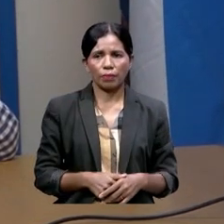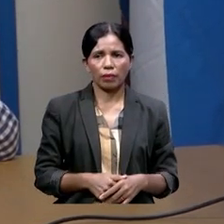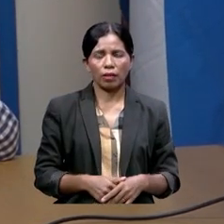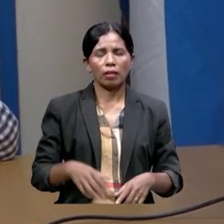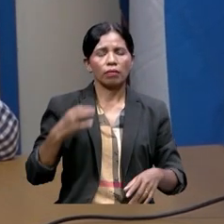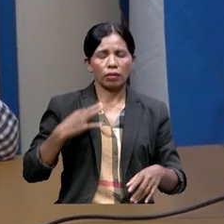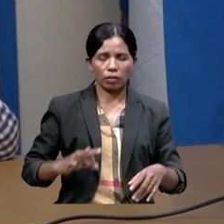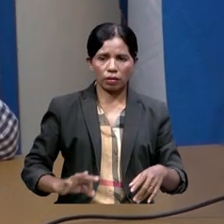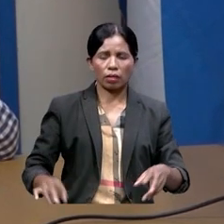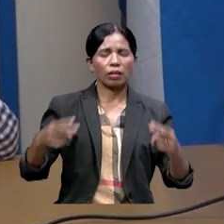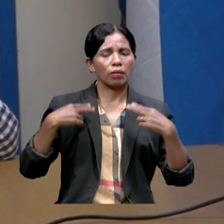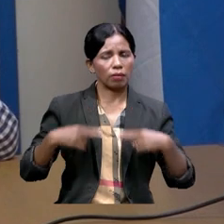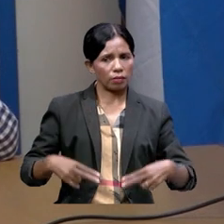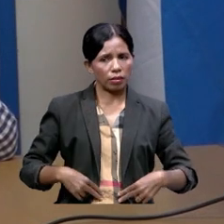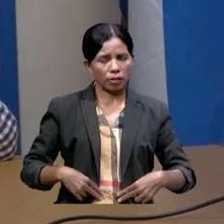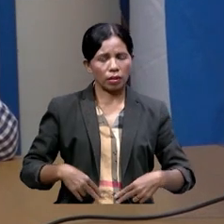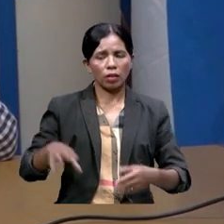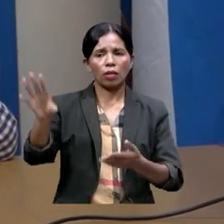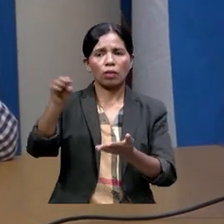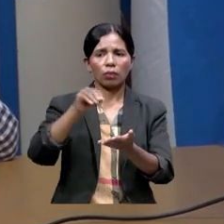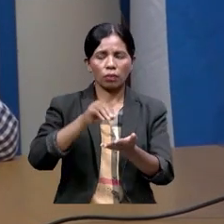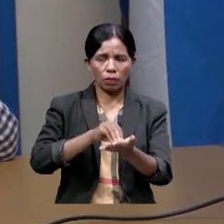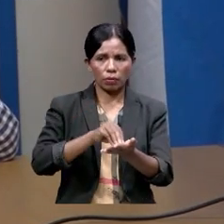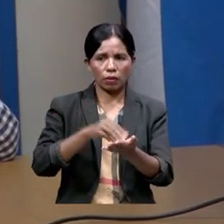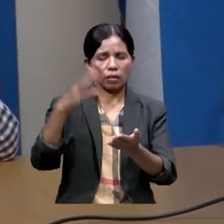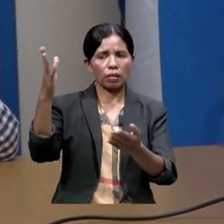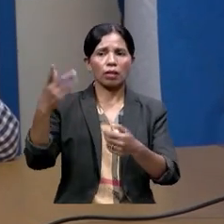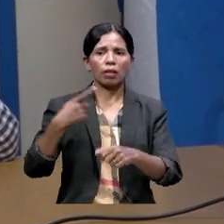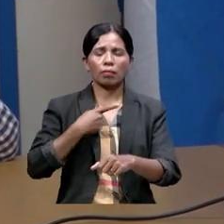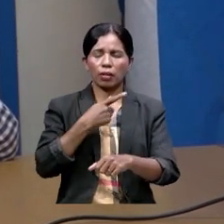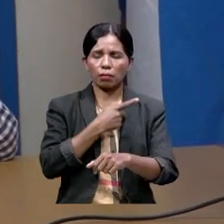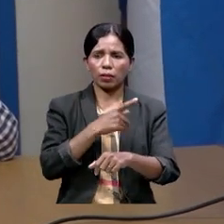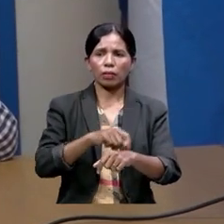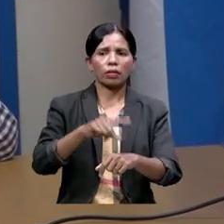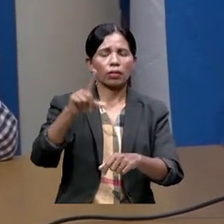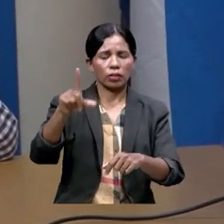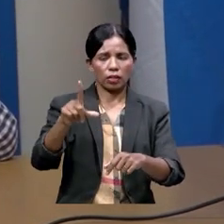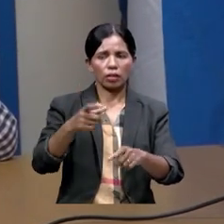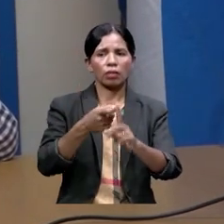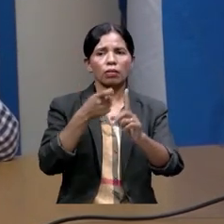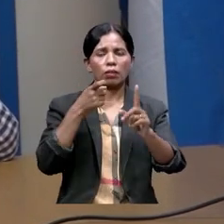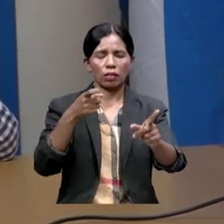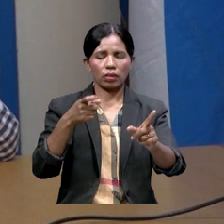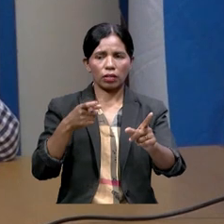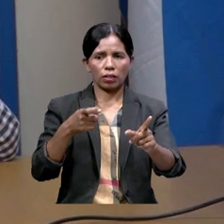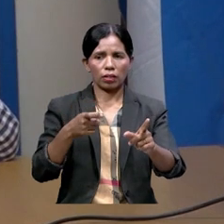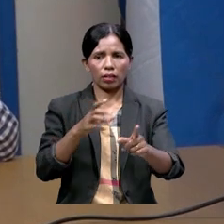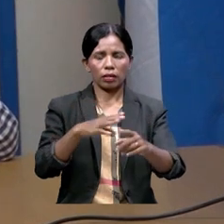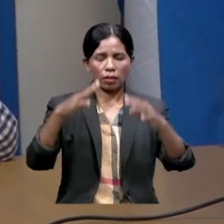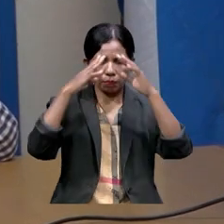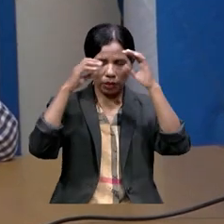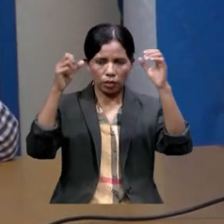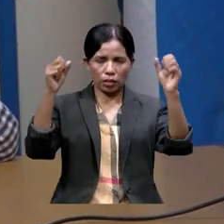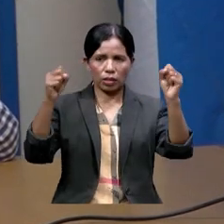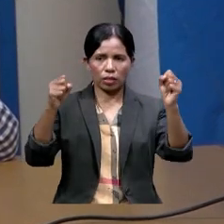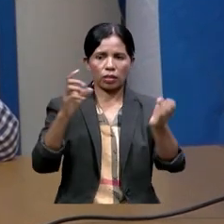Fraternidade humana adopta unanimidade e o Parlamento Nacional lhe ouve sua excelência senhor presidente da